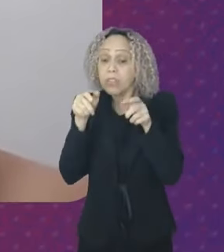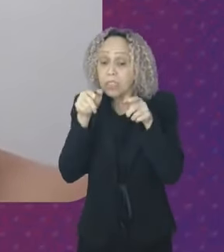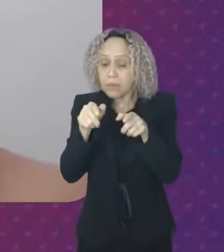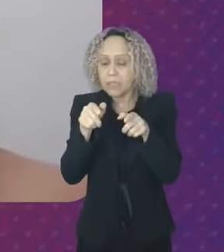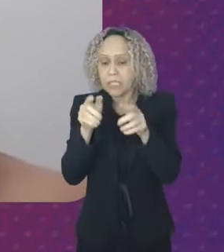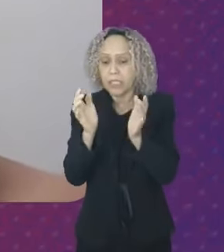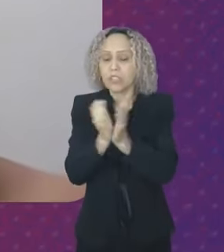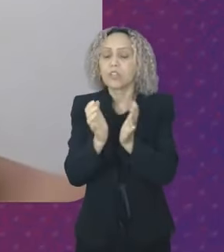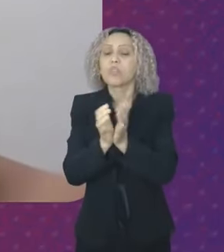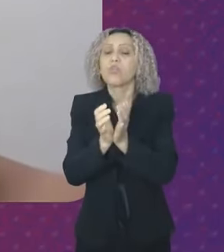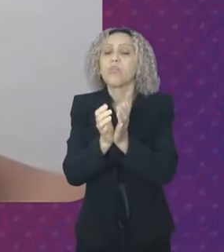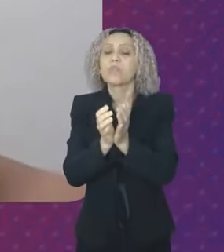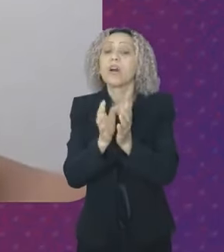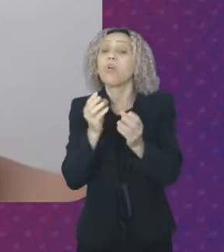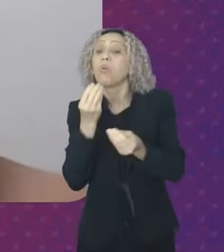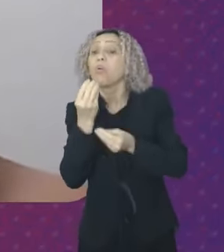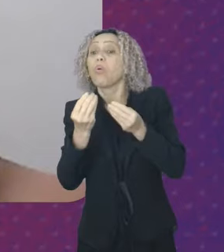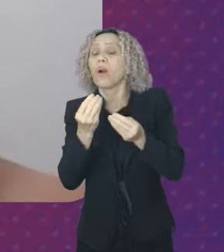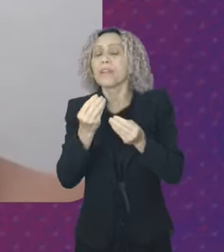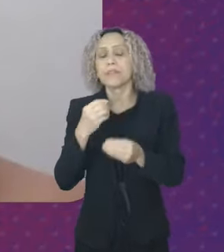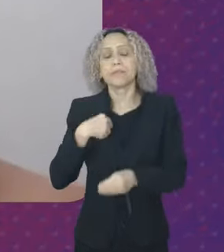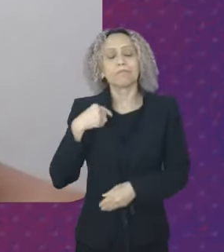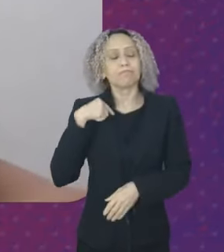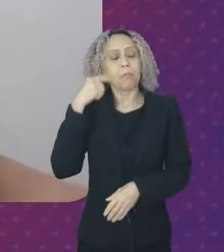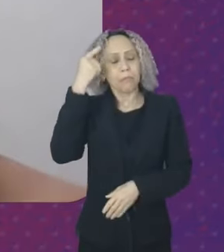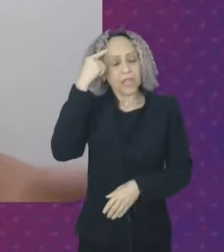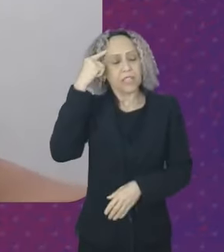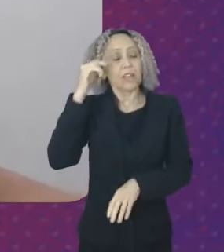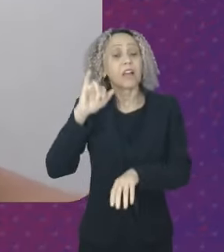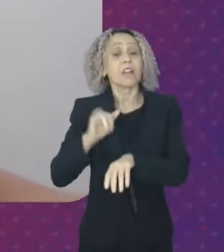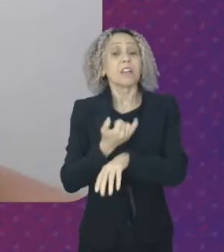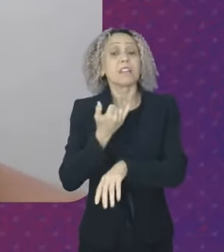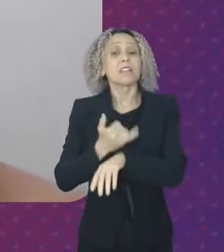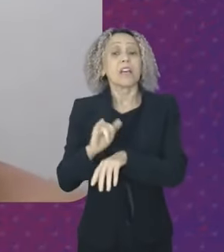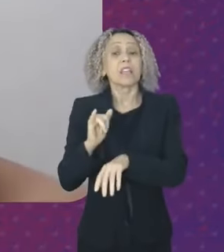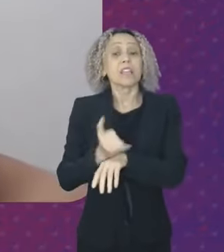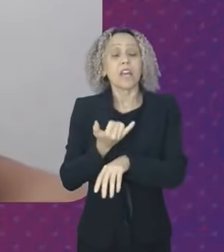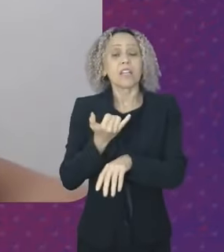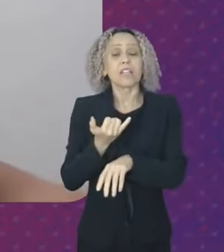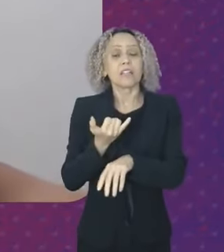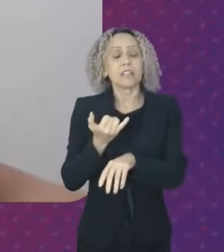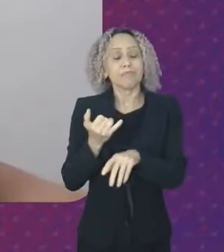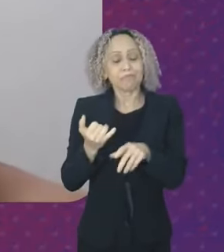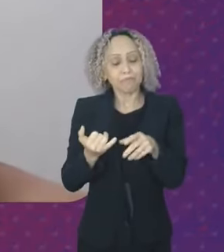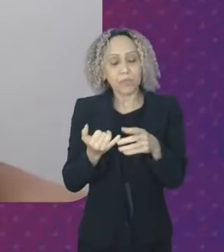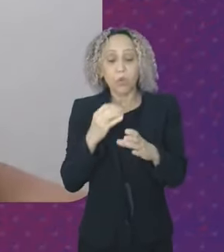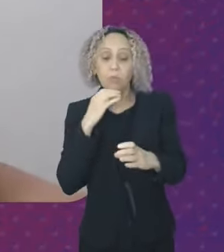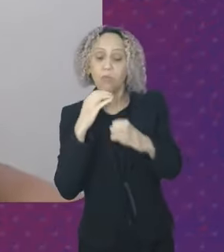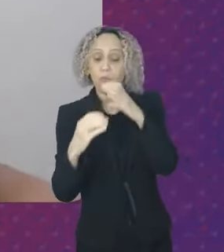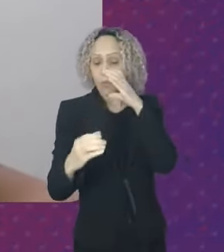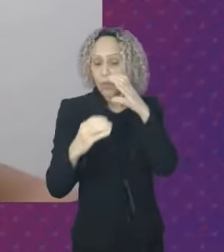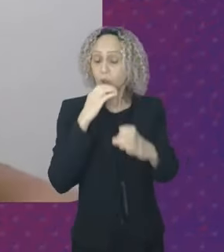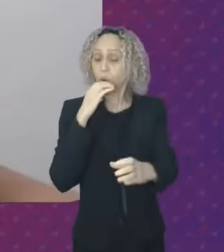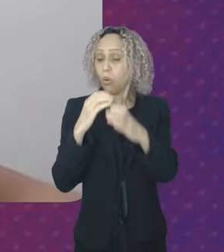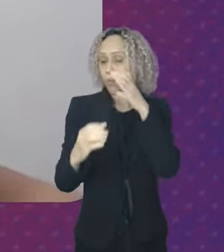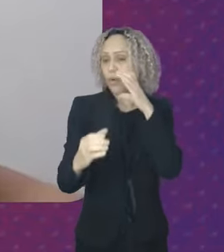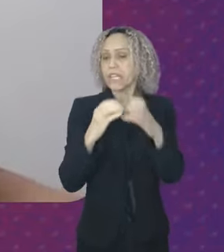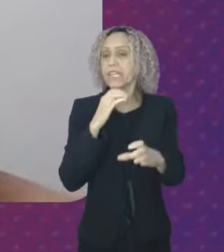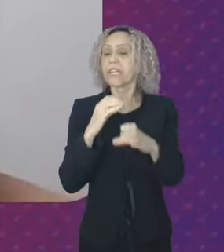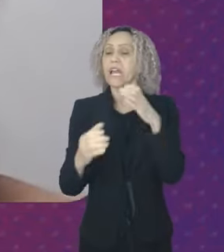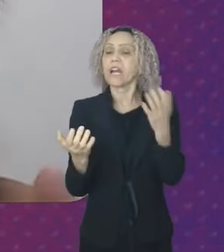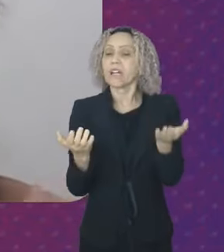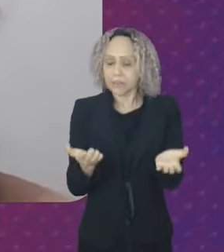linguagem que seja compreensível e que venha a garantir um resultado efetivo para a nossa